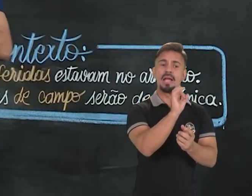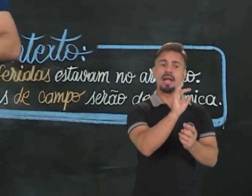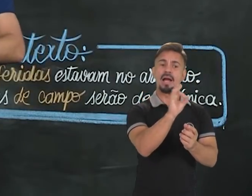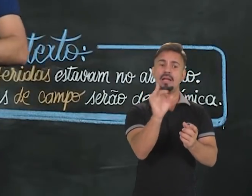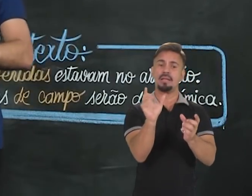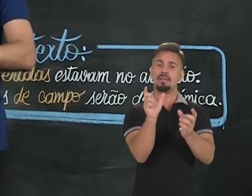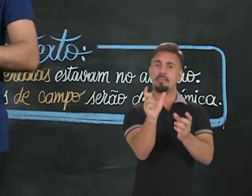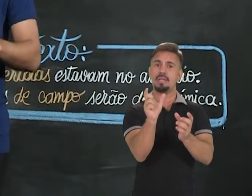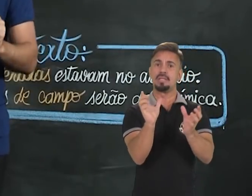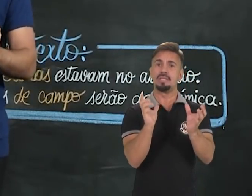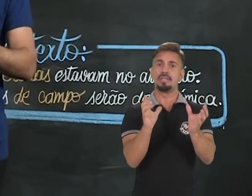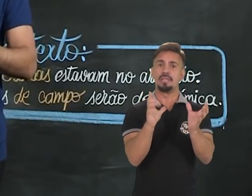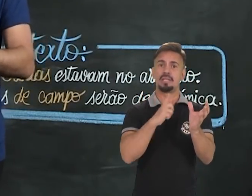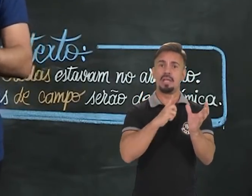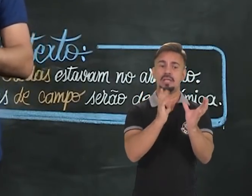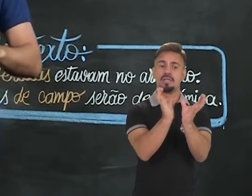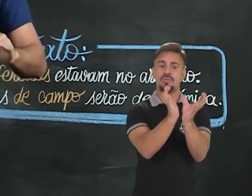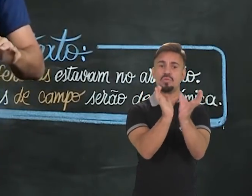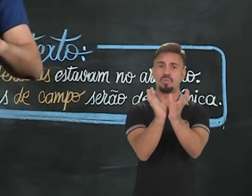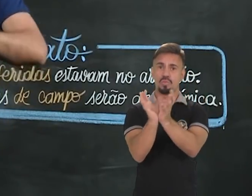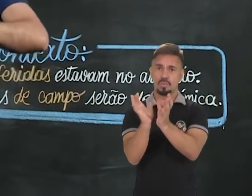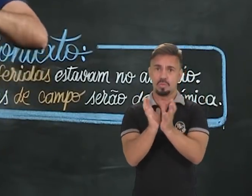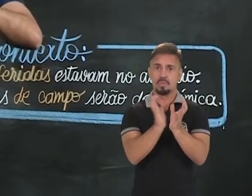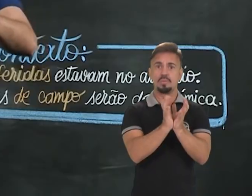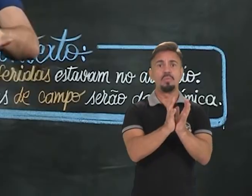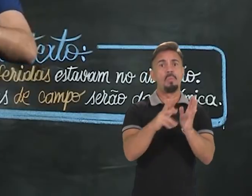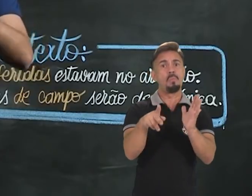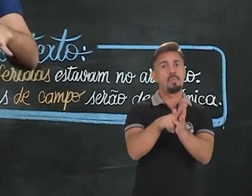tem um grupo ao qual ela pertence. Só que esses grupos,